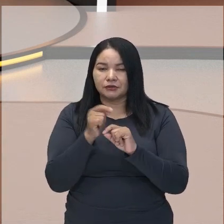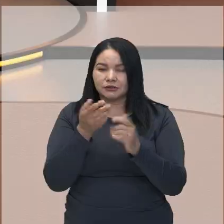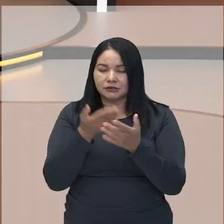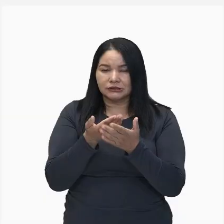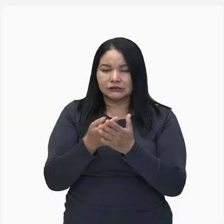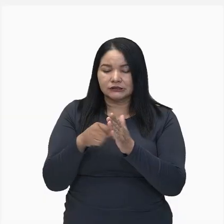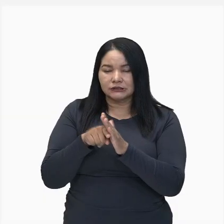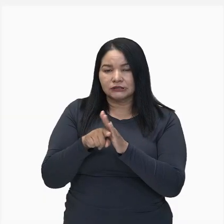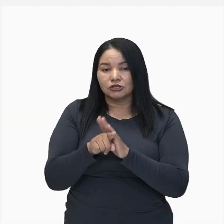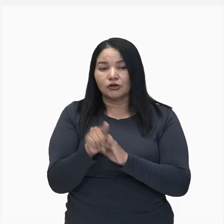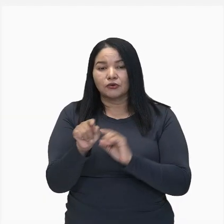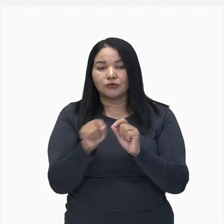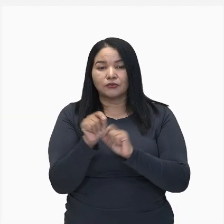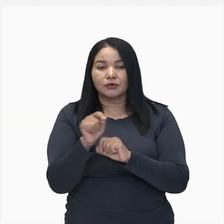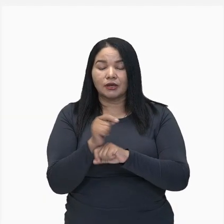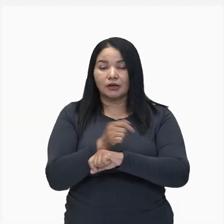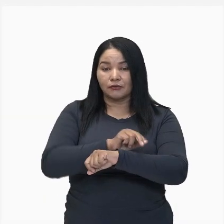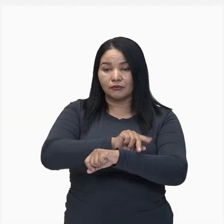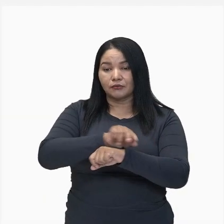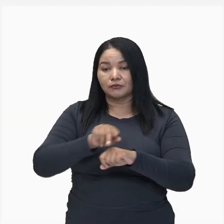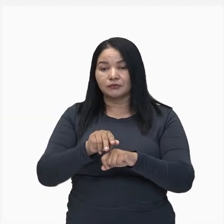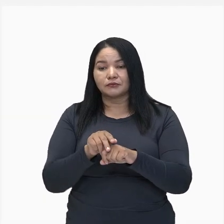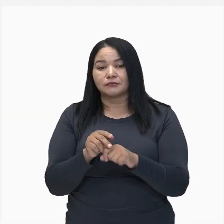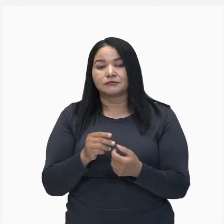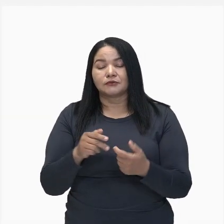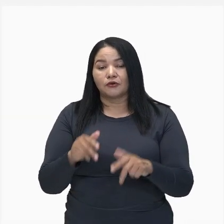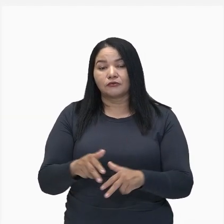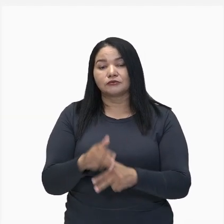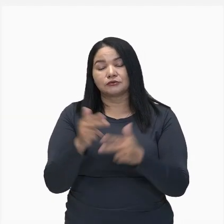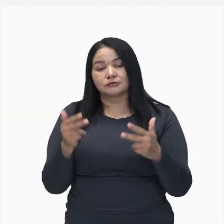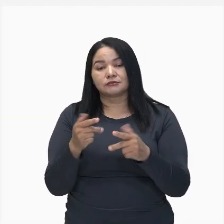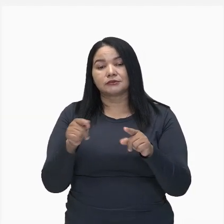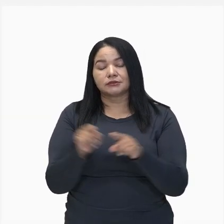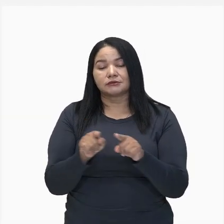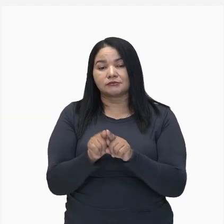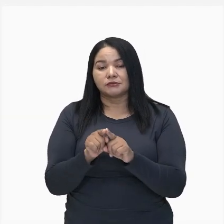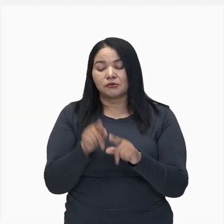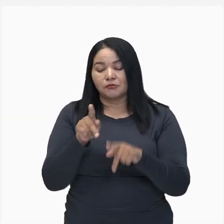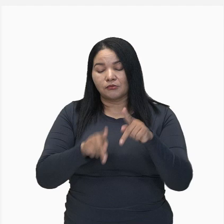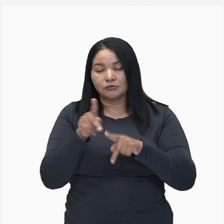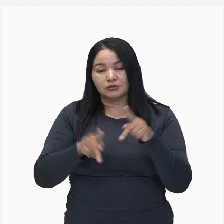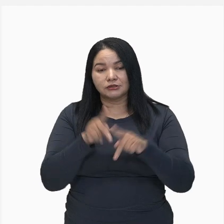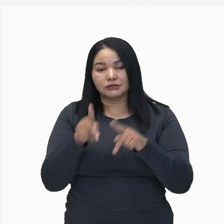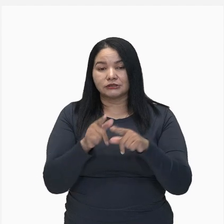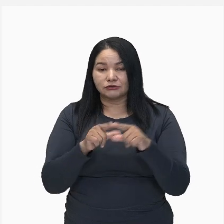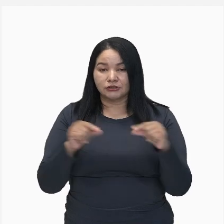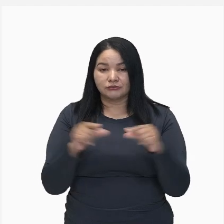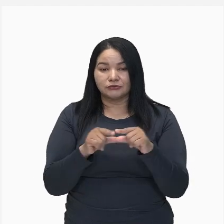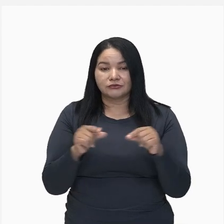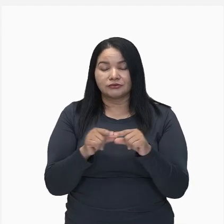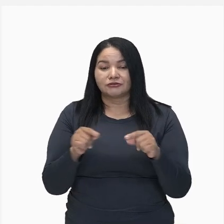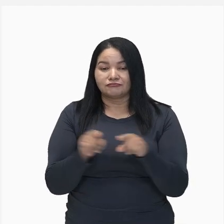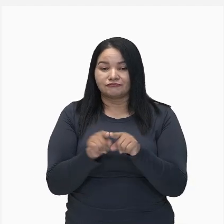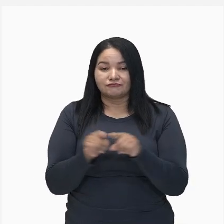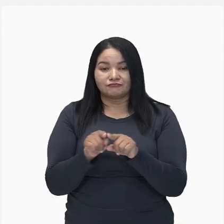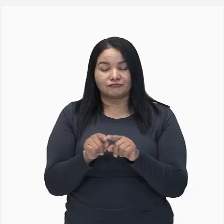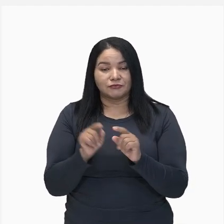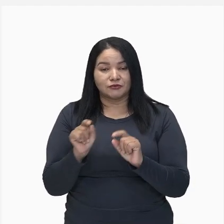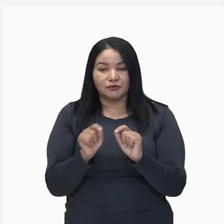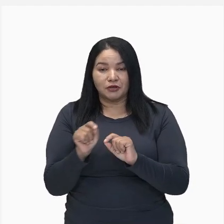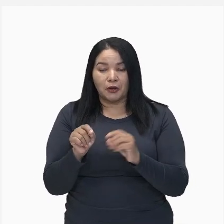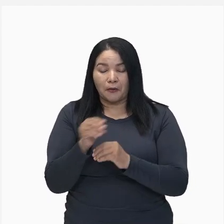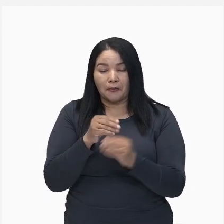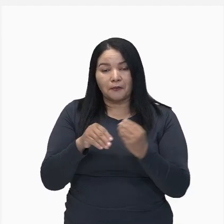à etnia, né? A etnia, a população japonesa etnicamente homogênea, com cerca